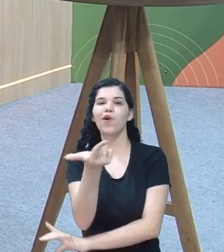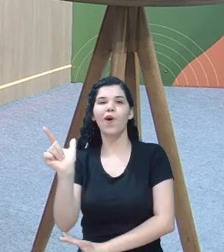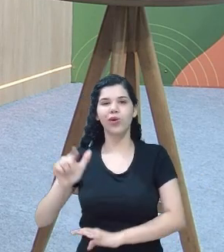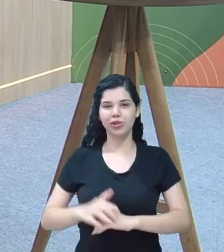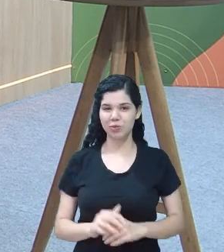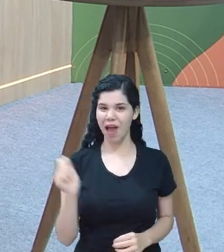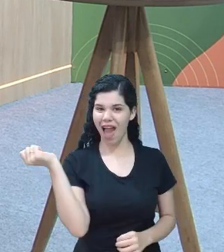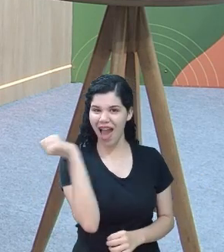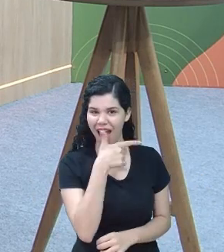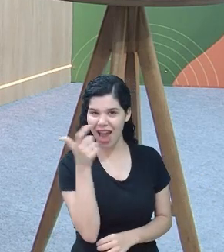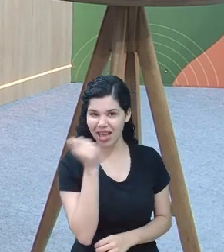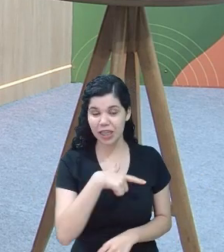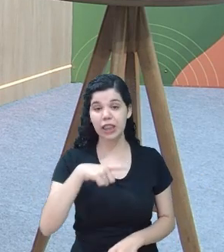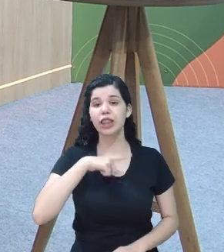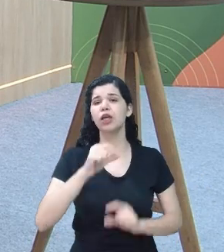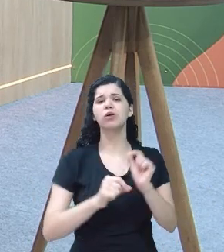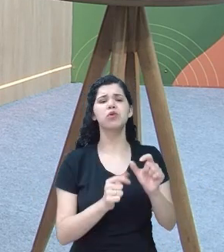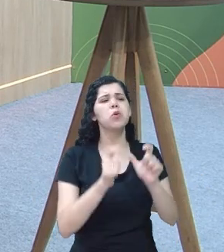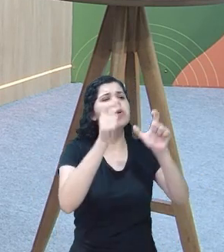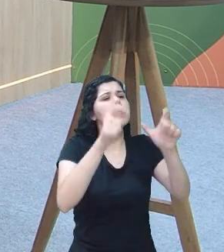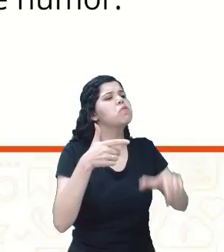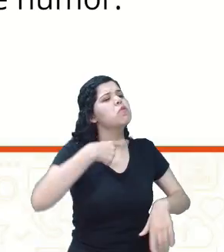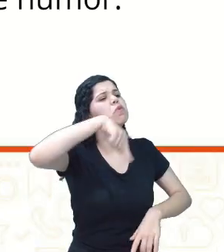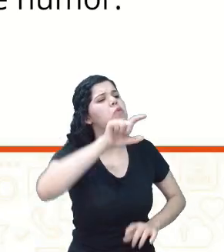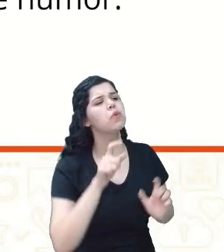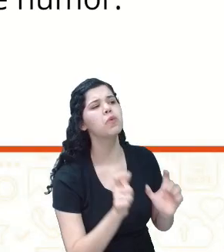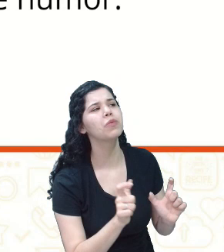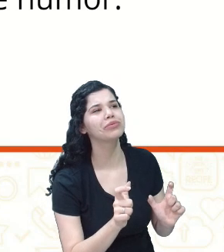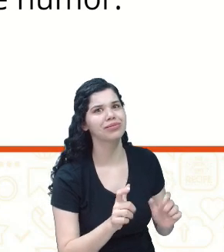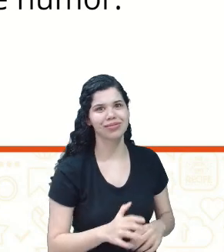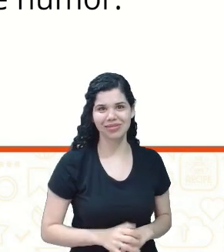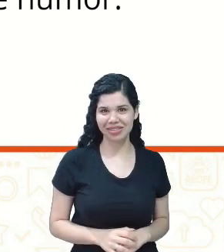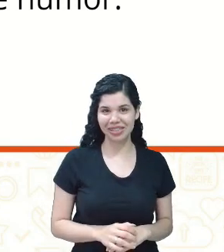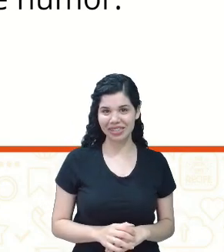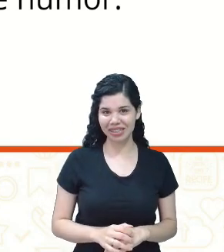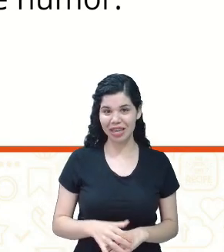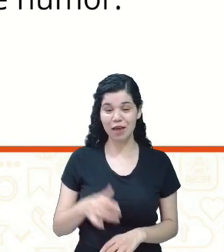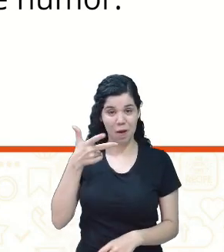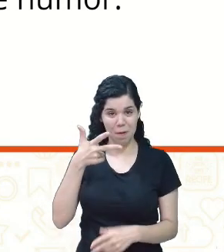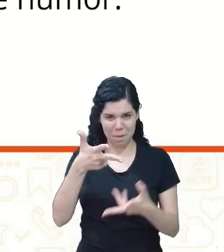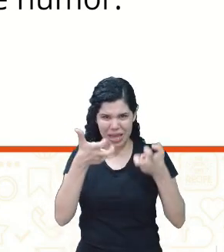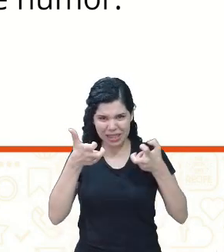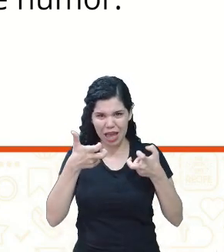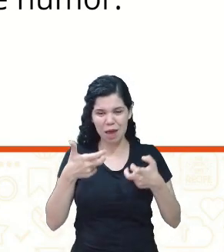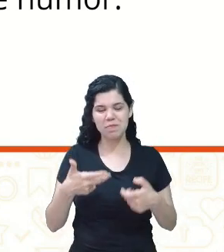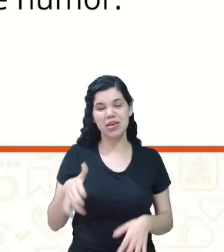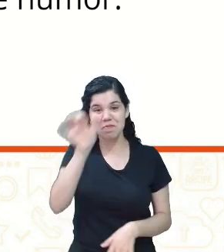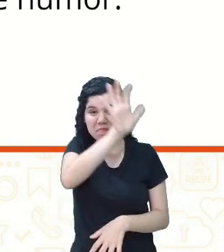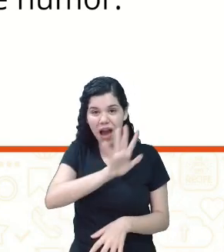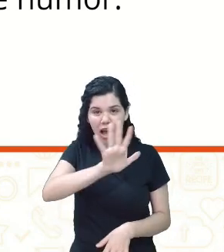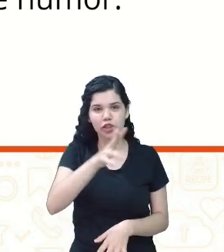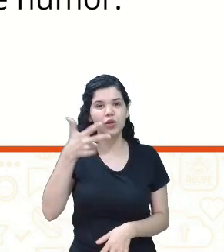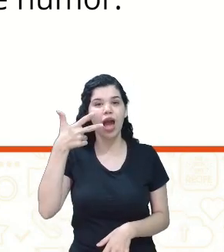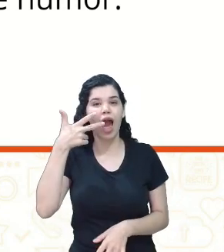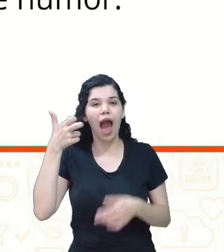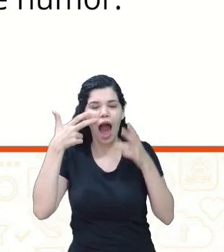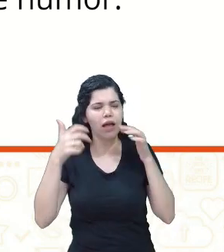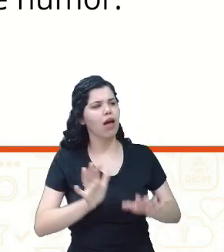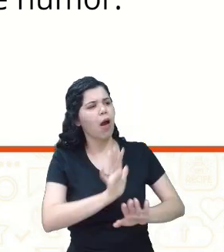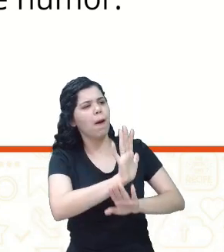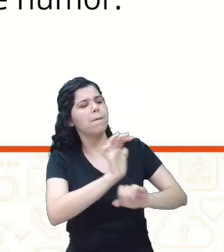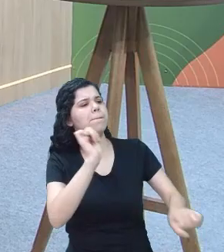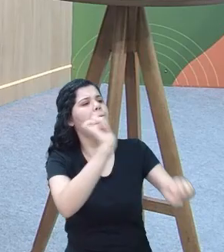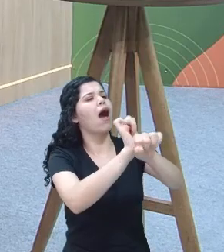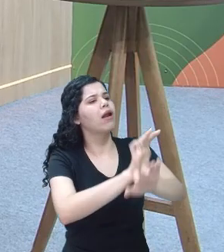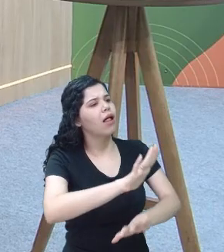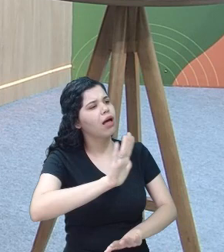de humor. Então, ali tem aonde você pensa que vai. Parece que a gatinha, enfim, o gato estava parando o outro